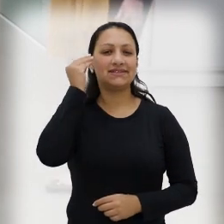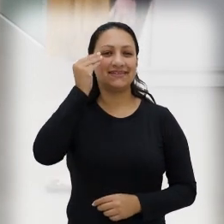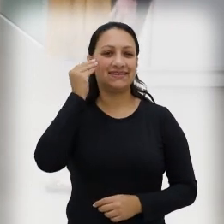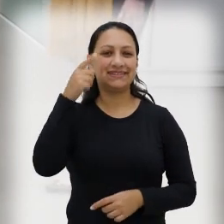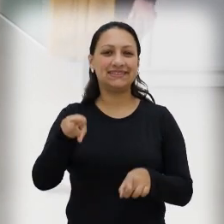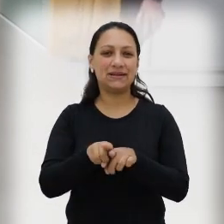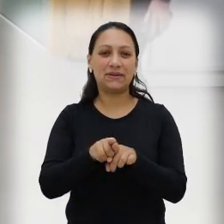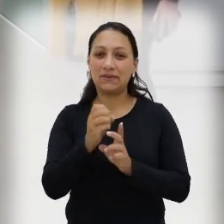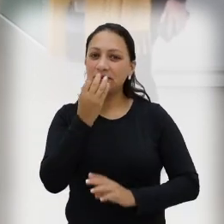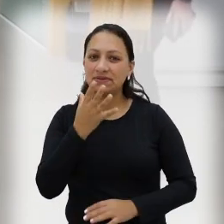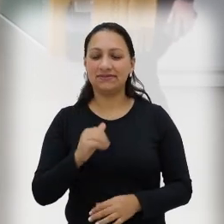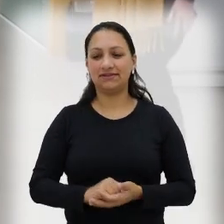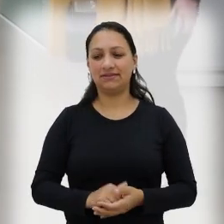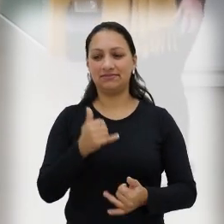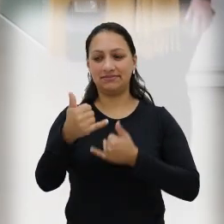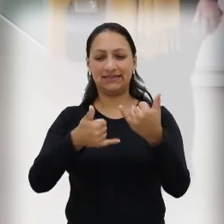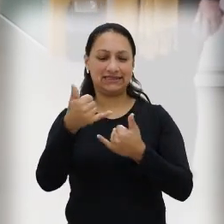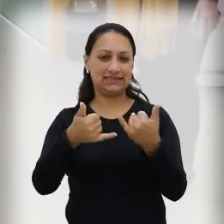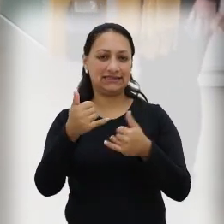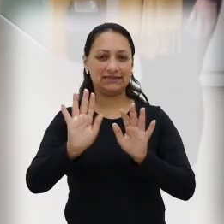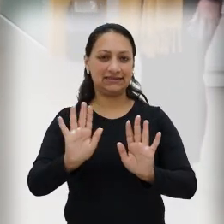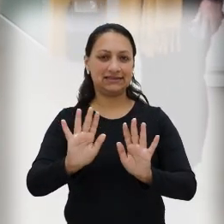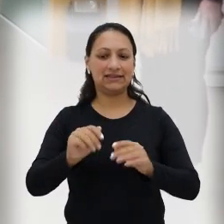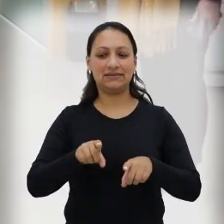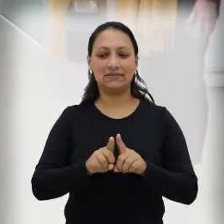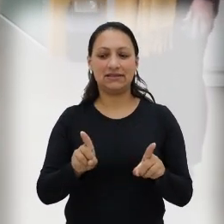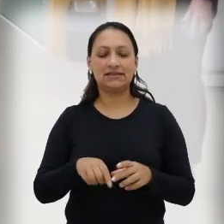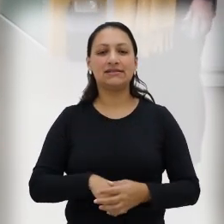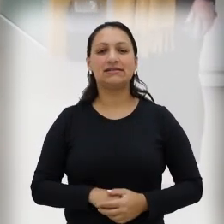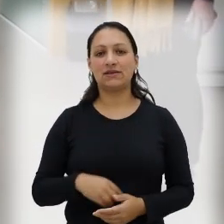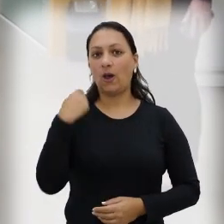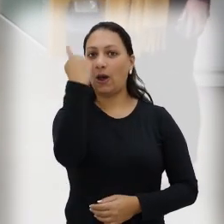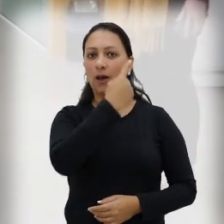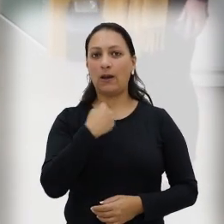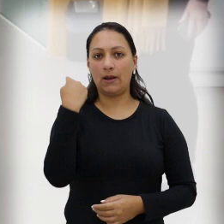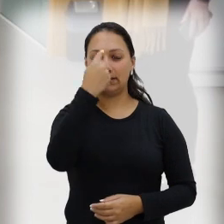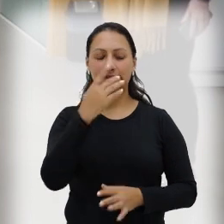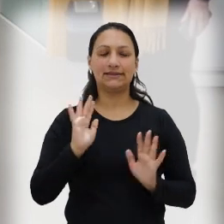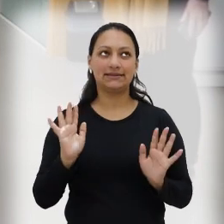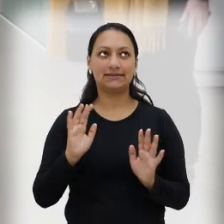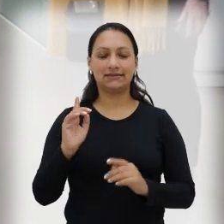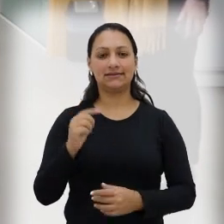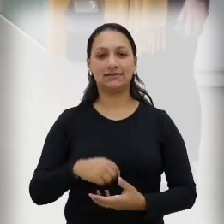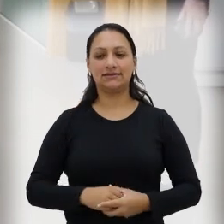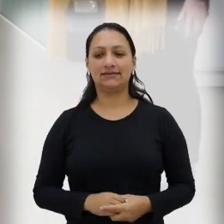brincando. Não, precisaria muitas horas.